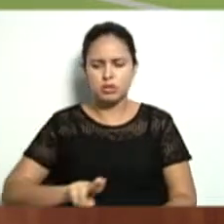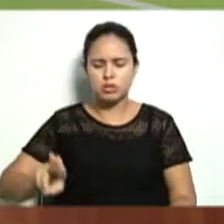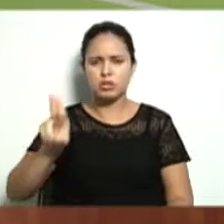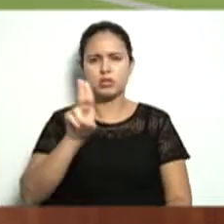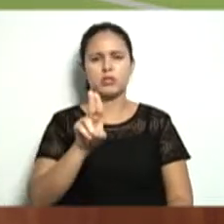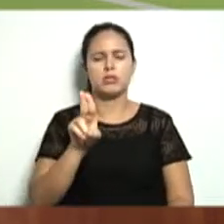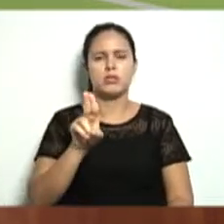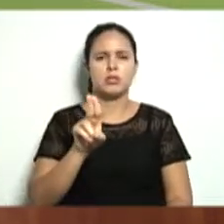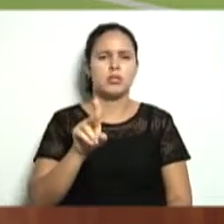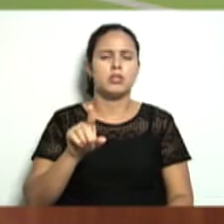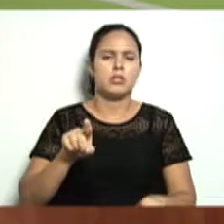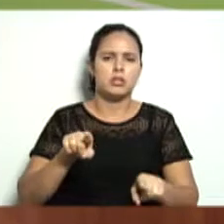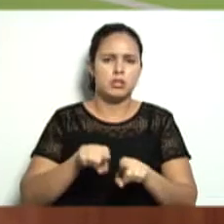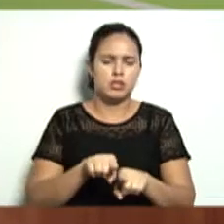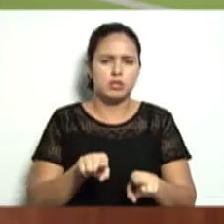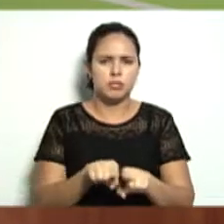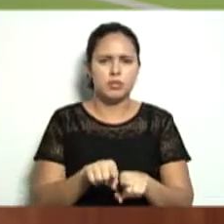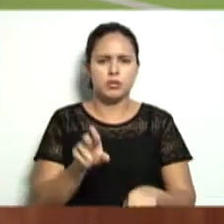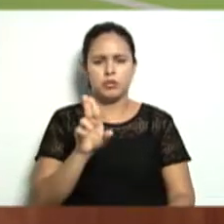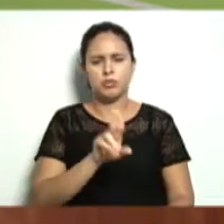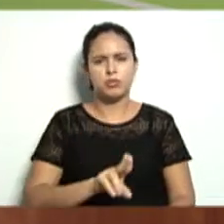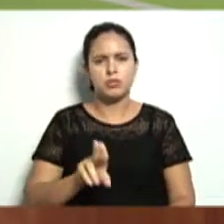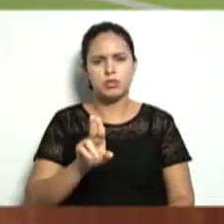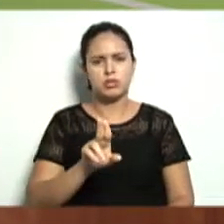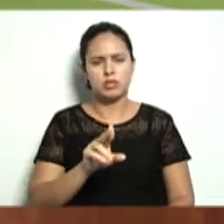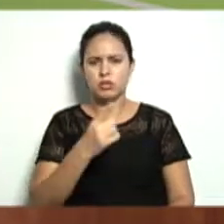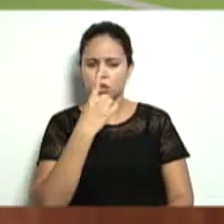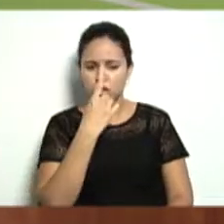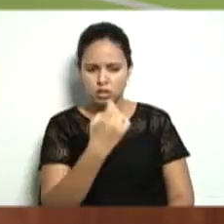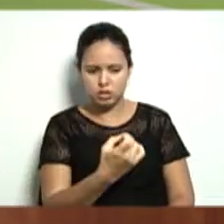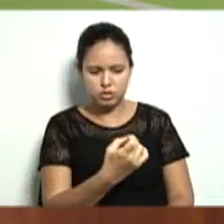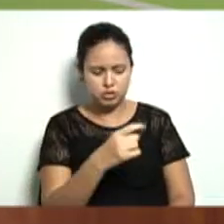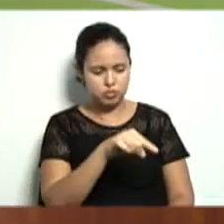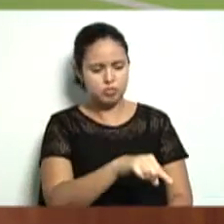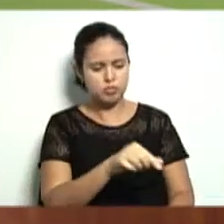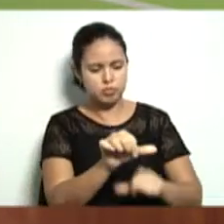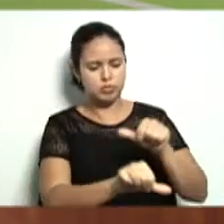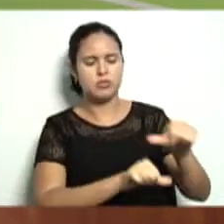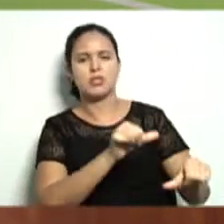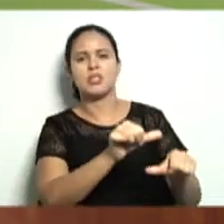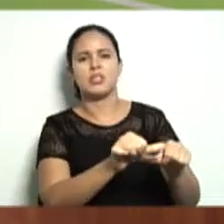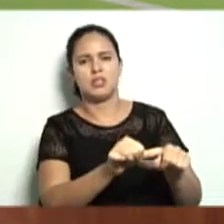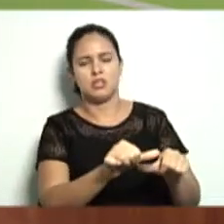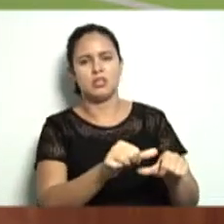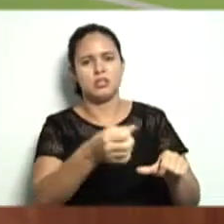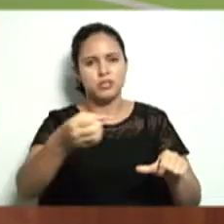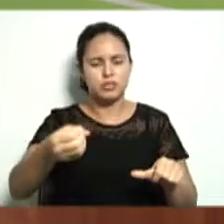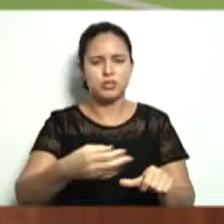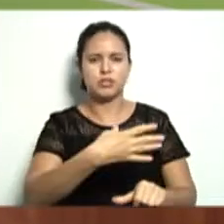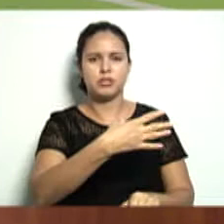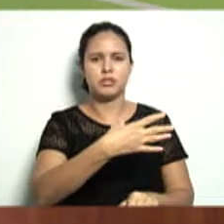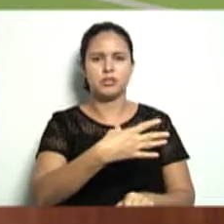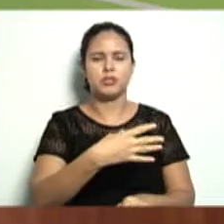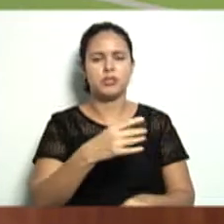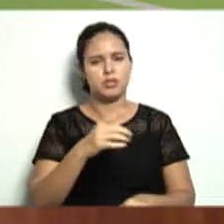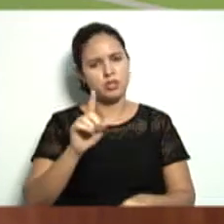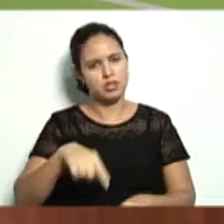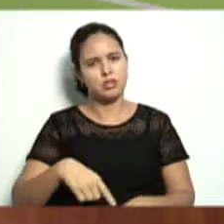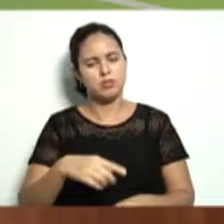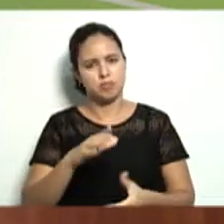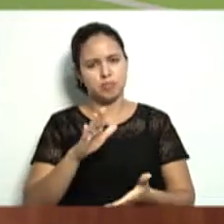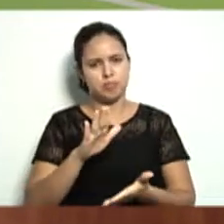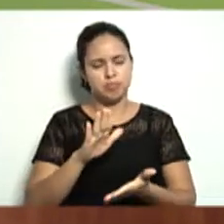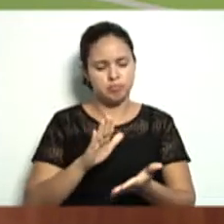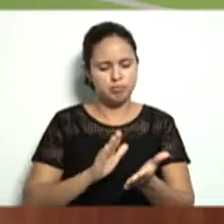fazendo o uso daquilo que a gente acha que já é lixo e às vezes dá para fazer outras coisas com ele. Então, é bem nesse pensamento.